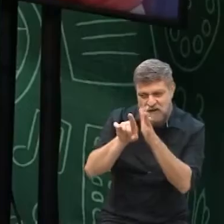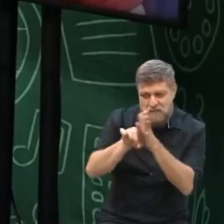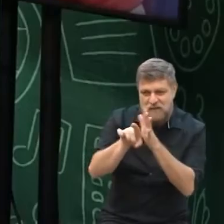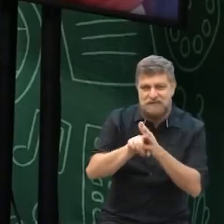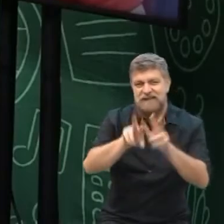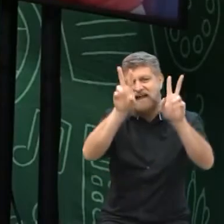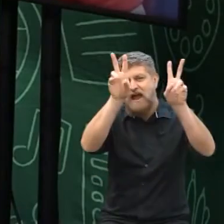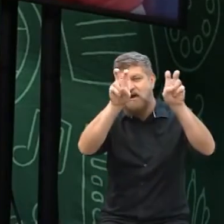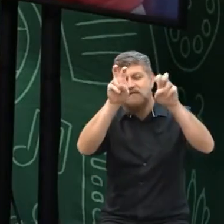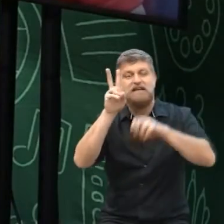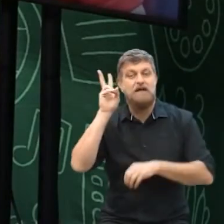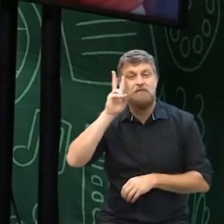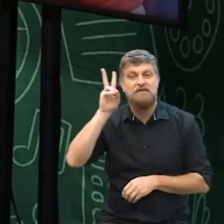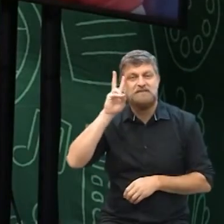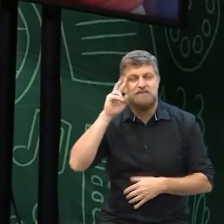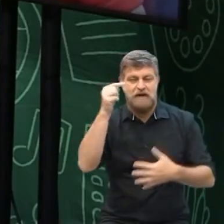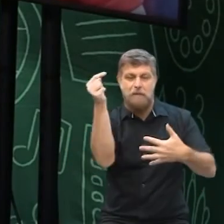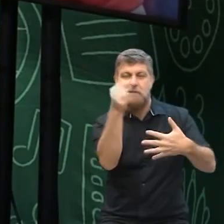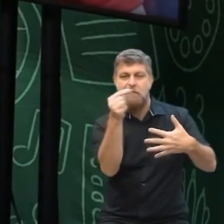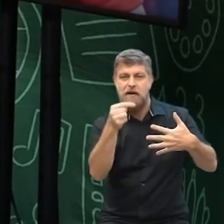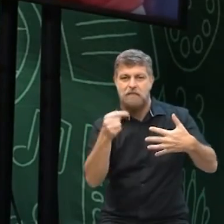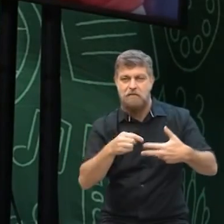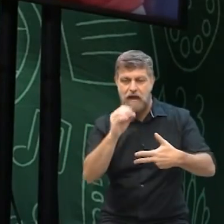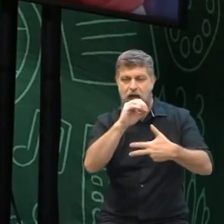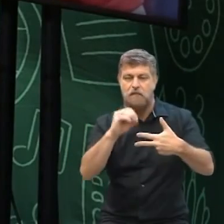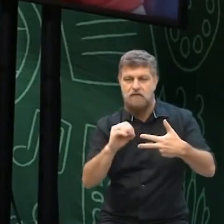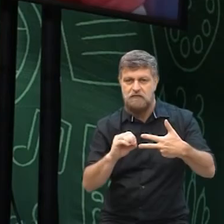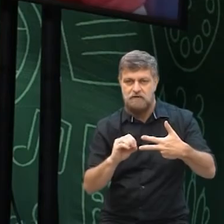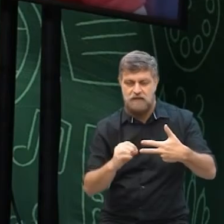os assuntos de história que mais caem no Enem?